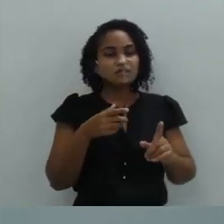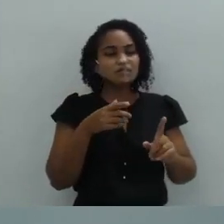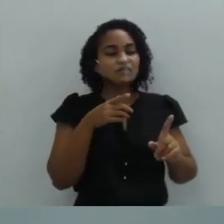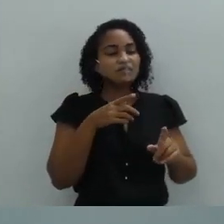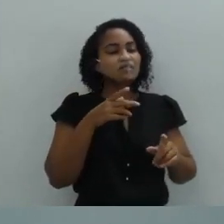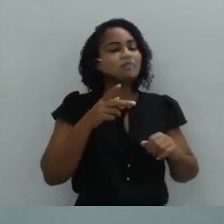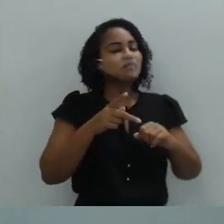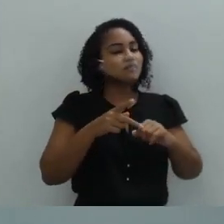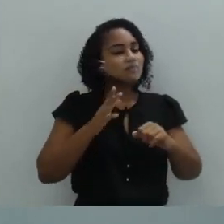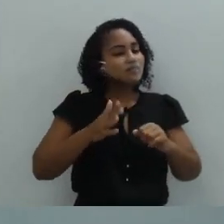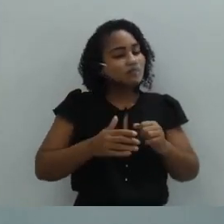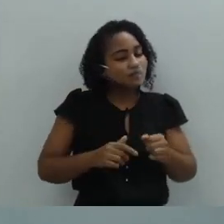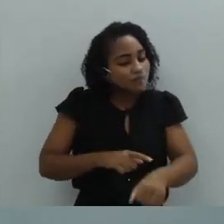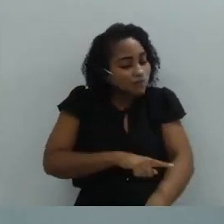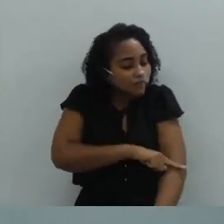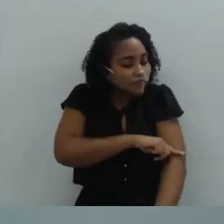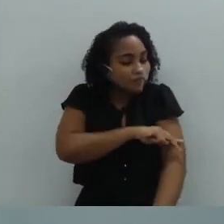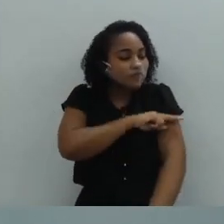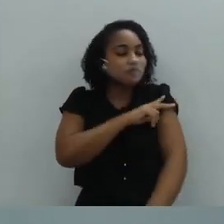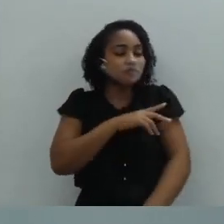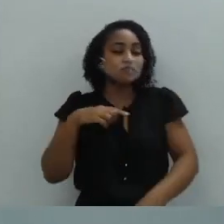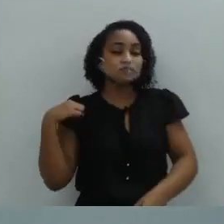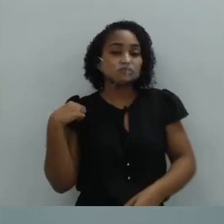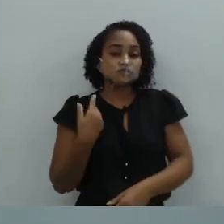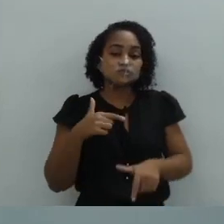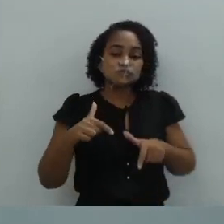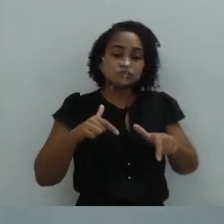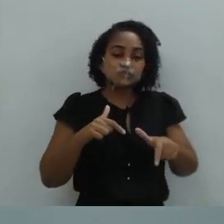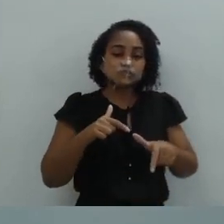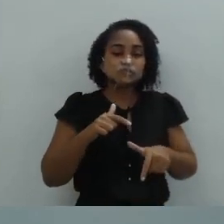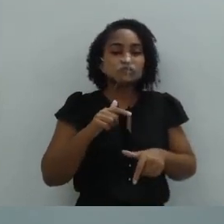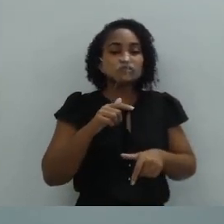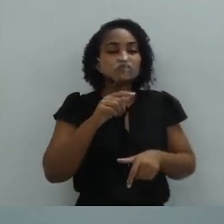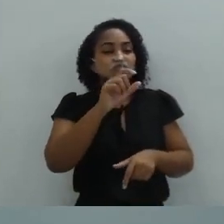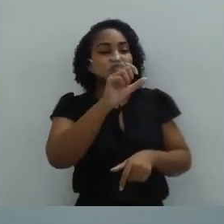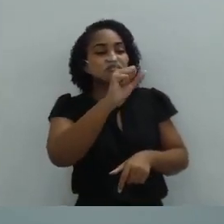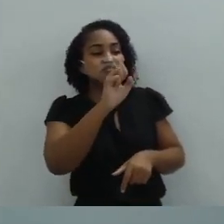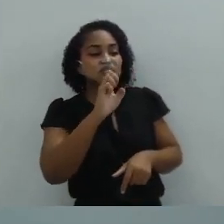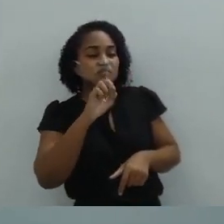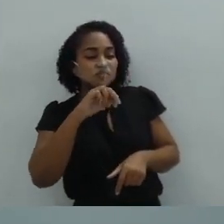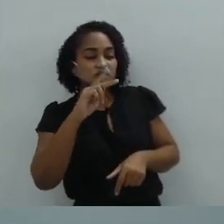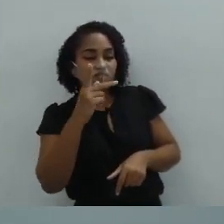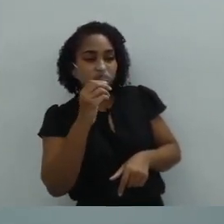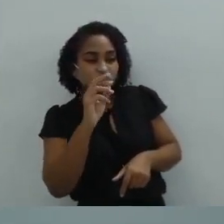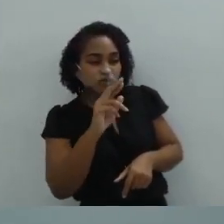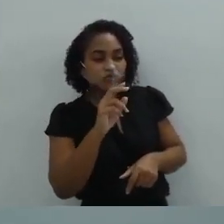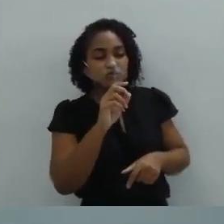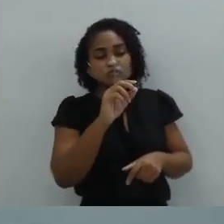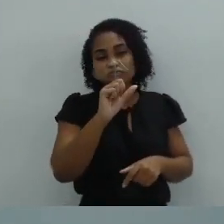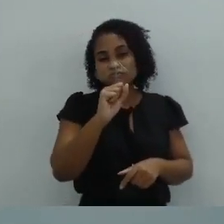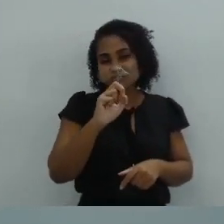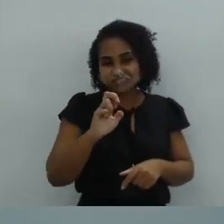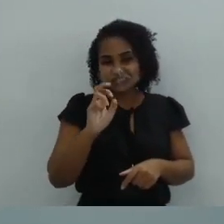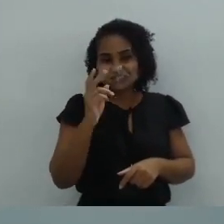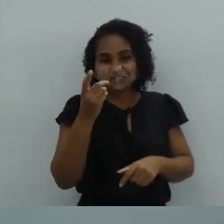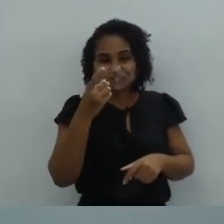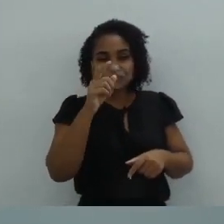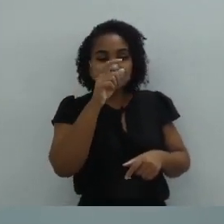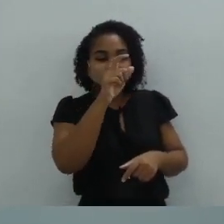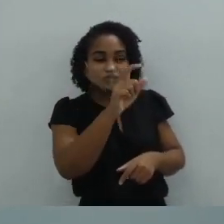tratamento desde o Fundamental 1? A gente trabalha com Senhor, Senhora, Vossa Excelência, Vossa